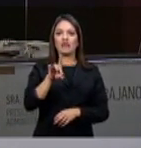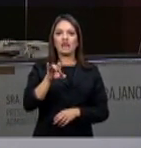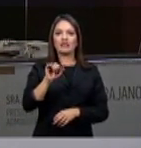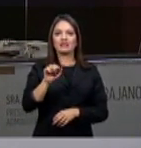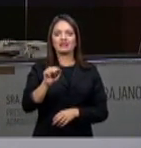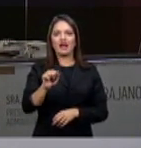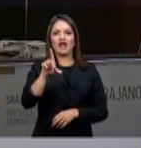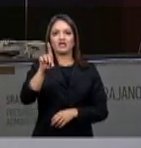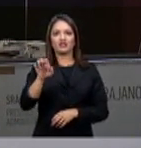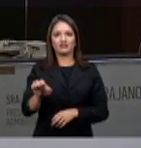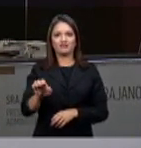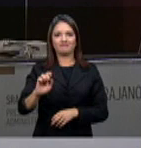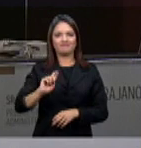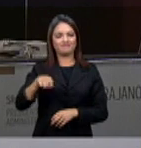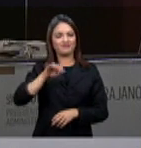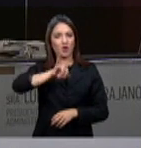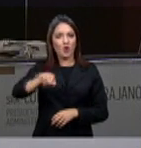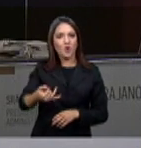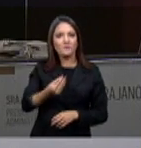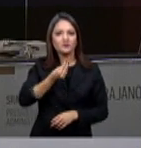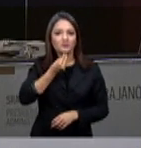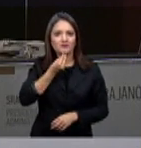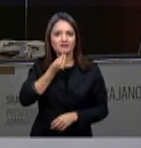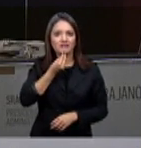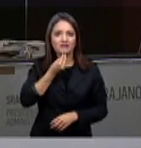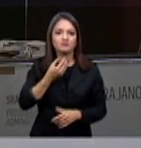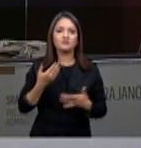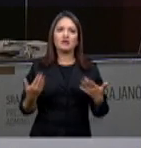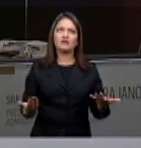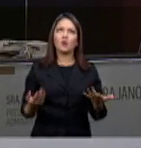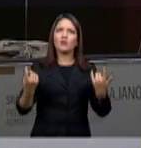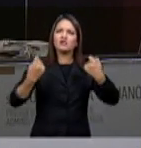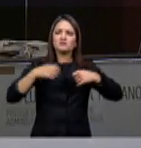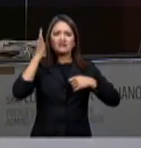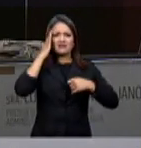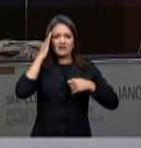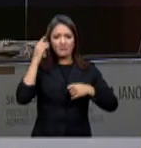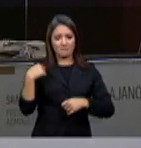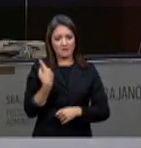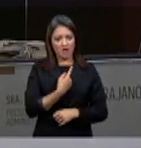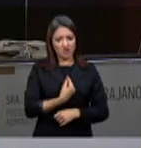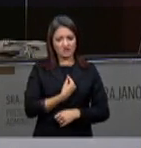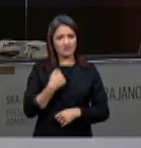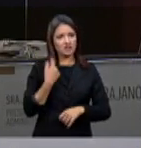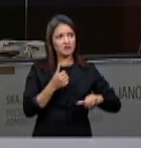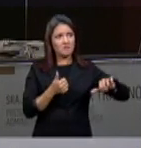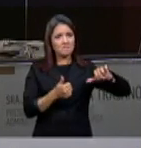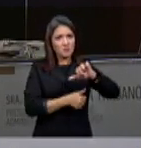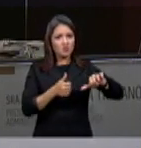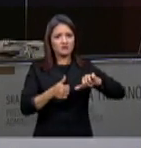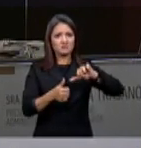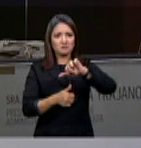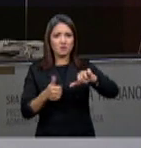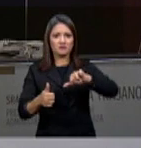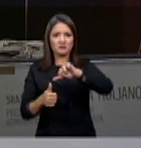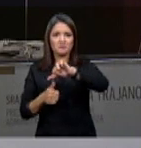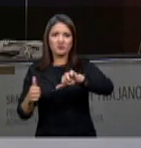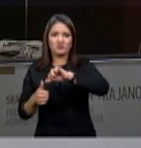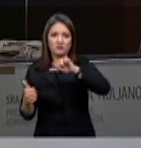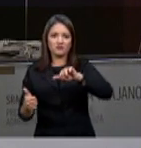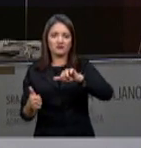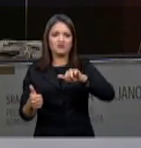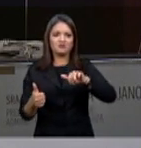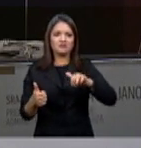eu acho que eu ponho na prática comigo é que a gente tem que saber que a gente muda de fase e senão a gente fica sempre lutando pela fase